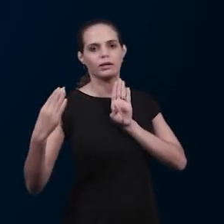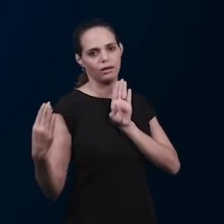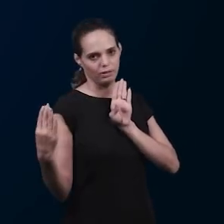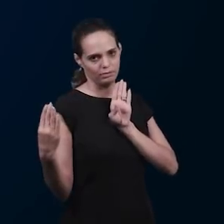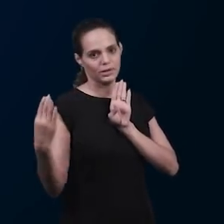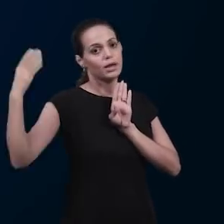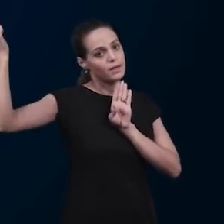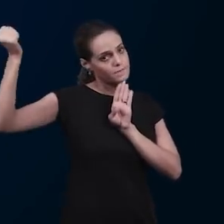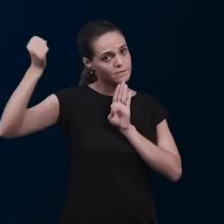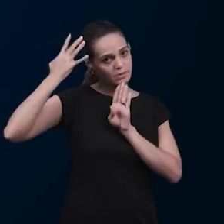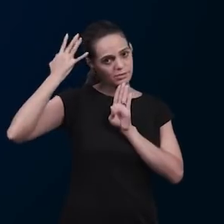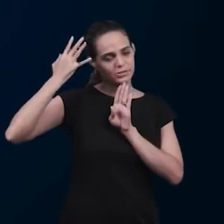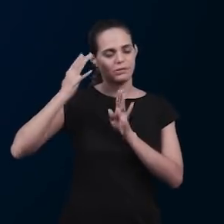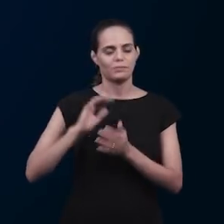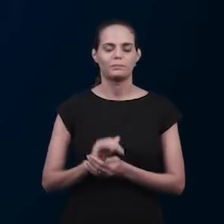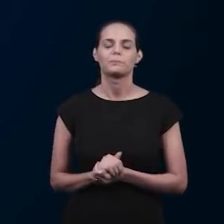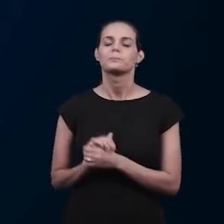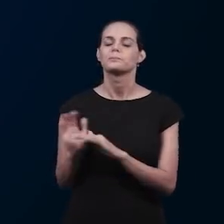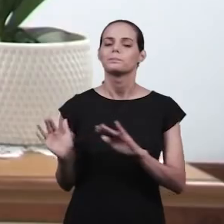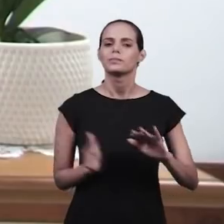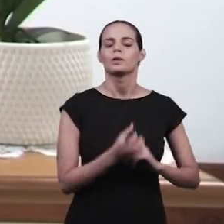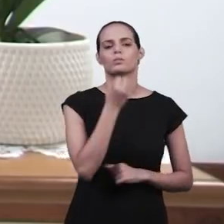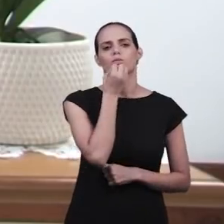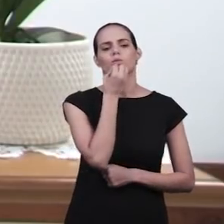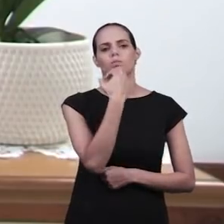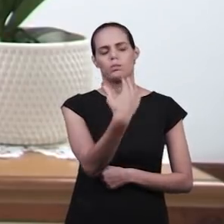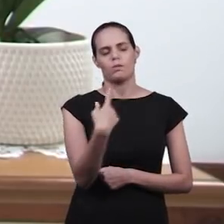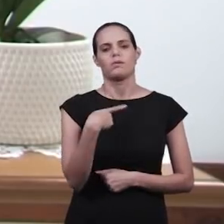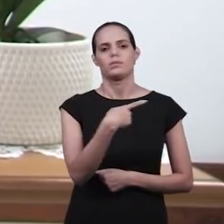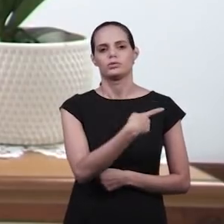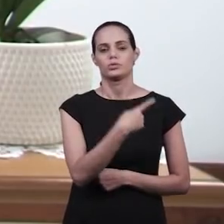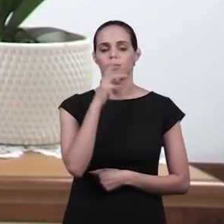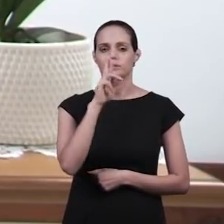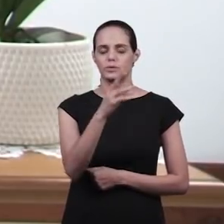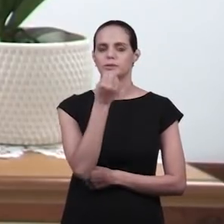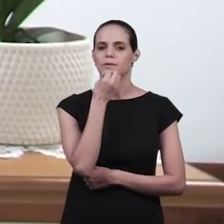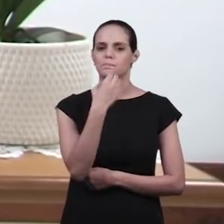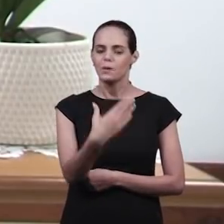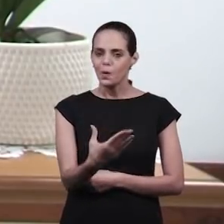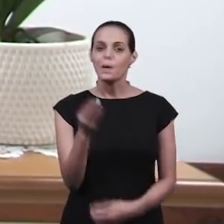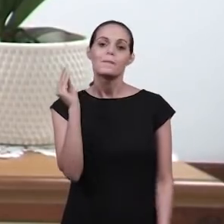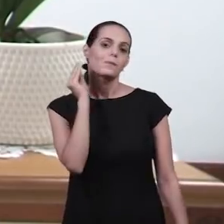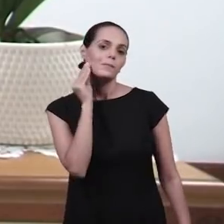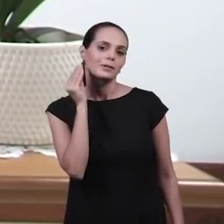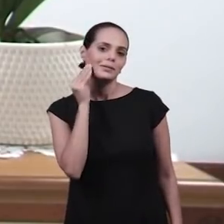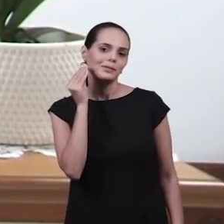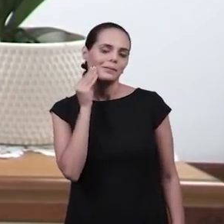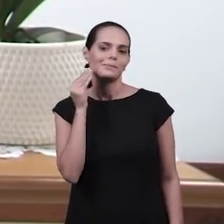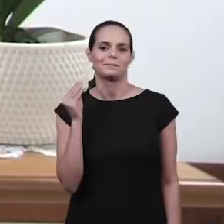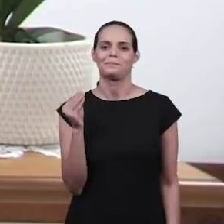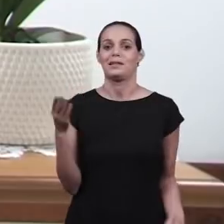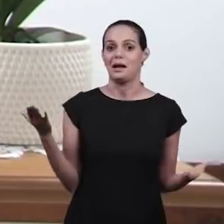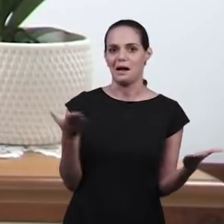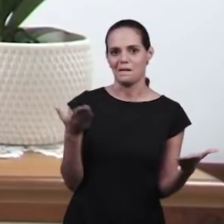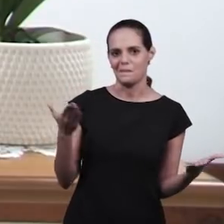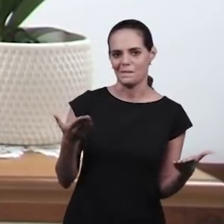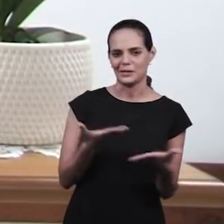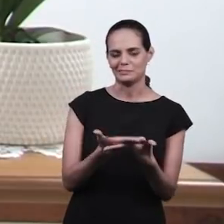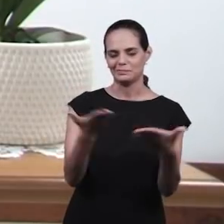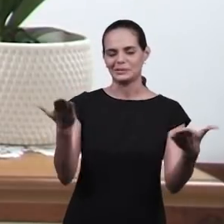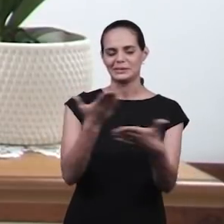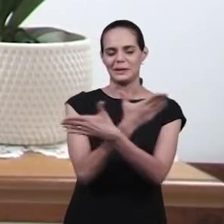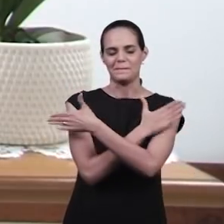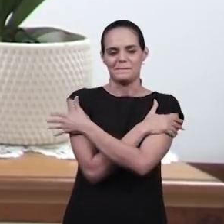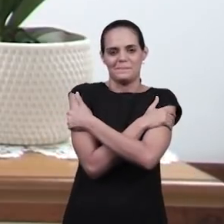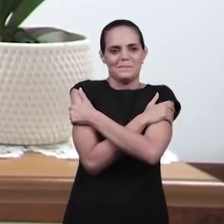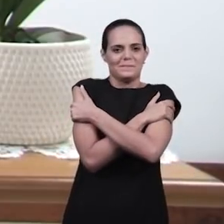a porta estar aberta. Muito bem, pastor Edilson, boa resposta. E aproveitamos a oportunidade para deixar um abraço